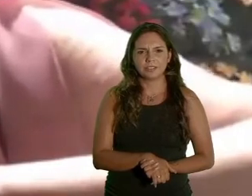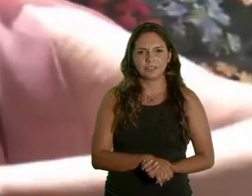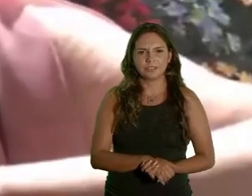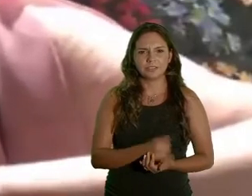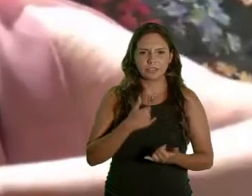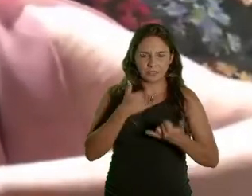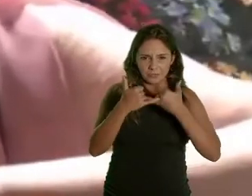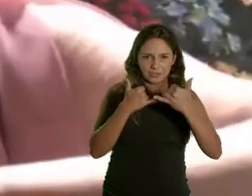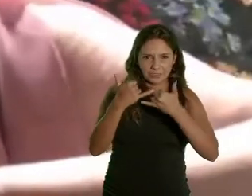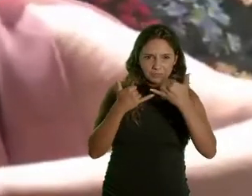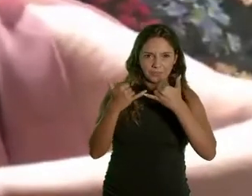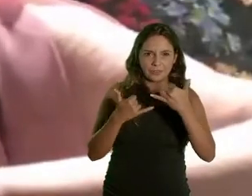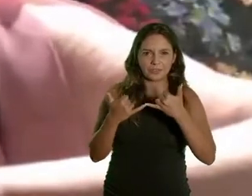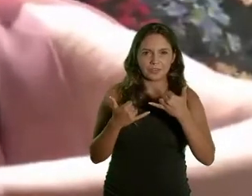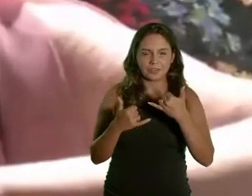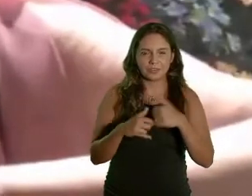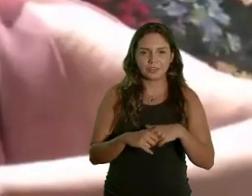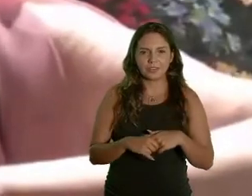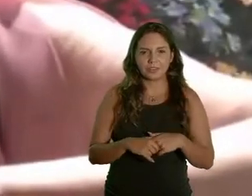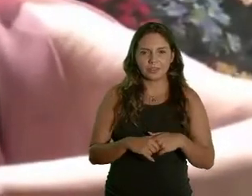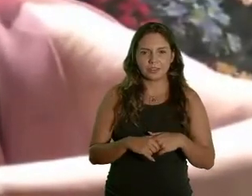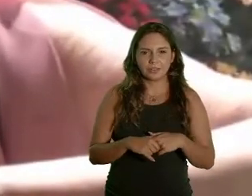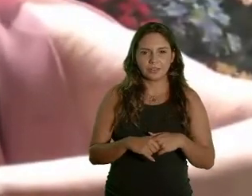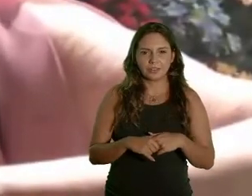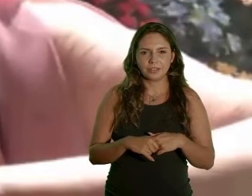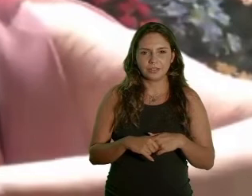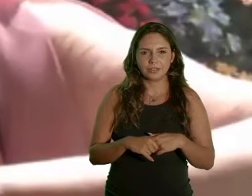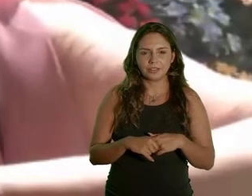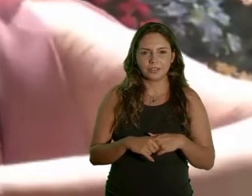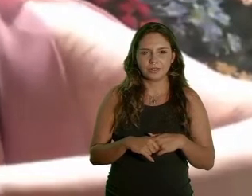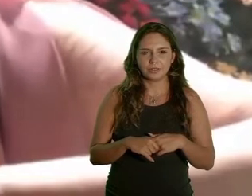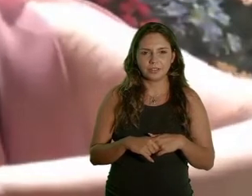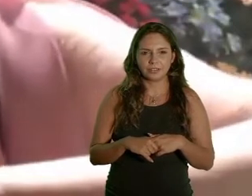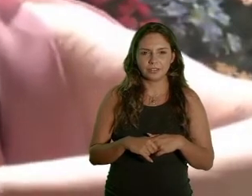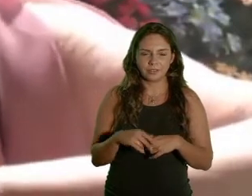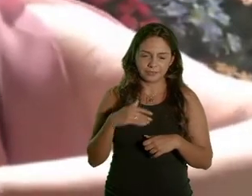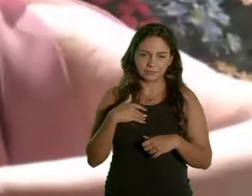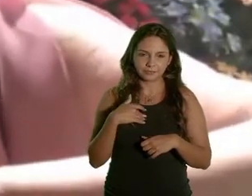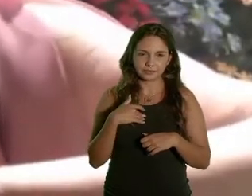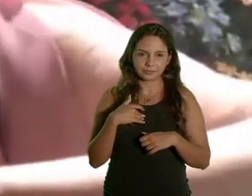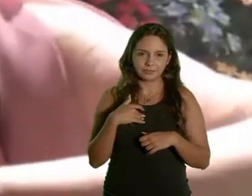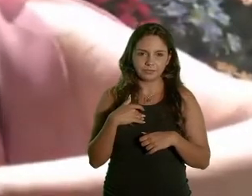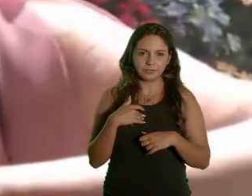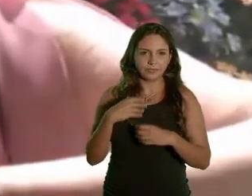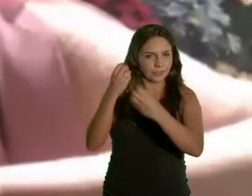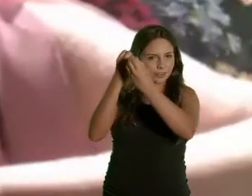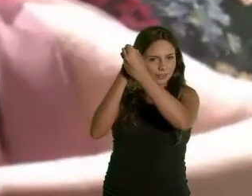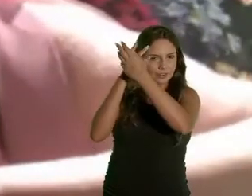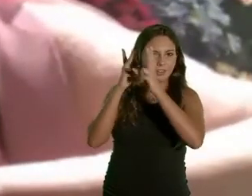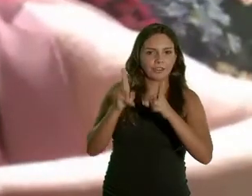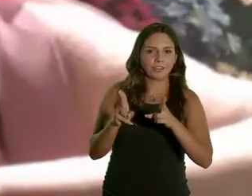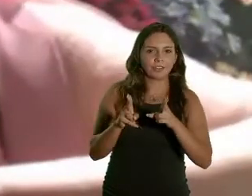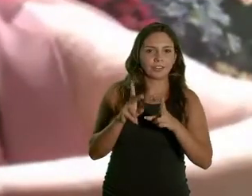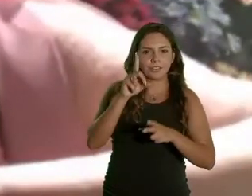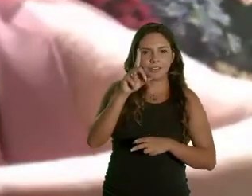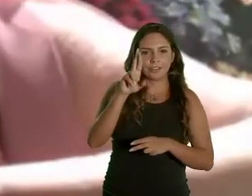sem fazer propaganda nenhuma para outra rede que vai entrar aí. Minha inspiração é igual a